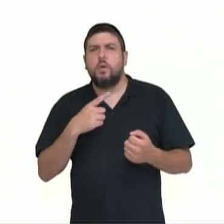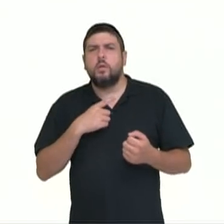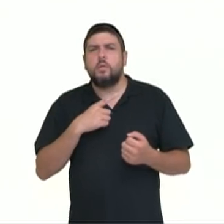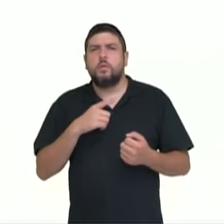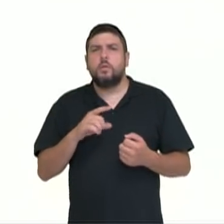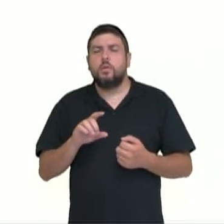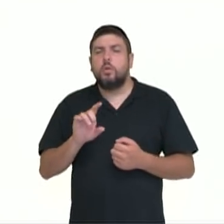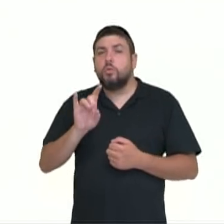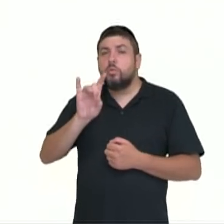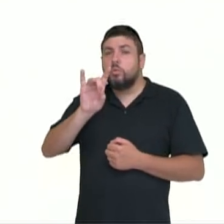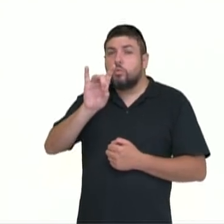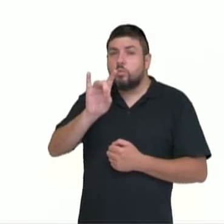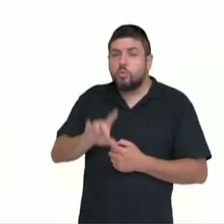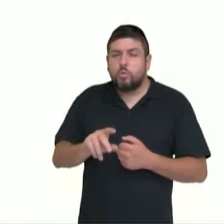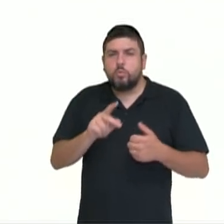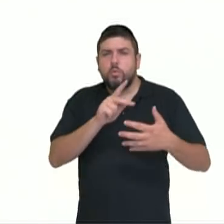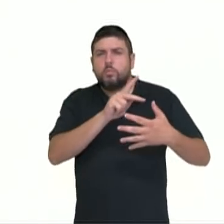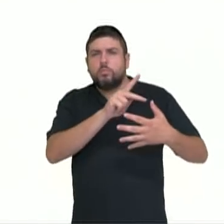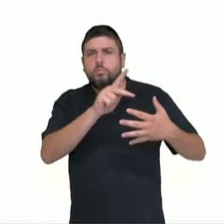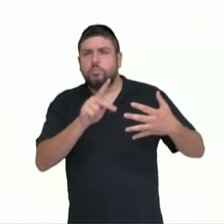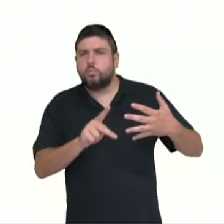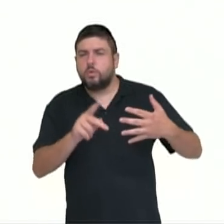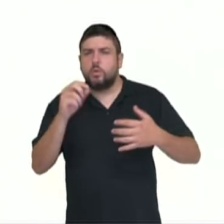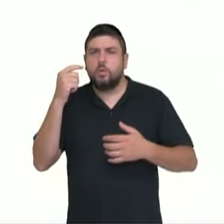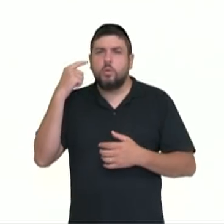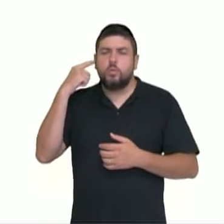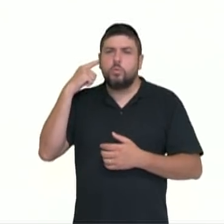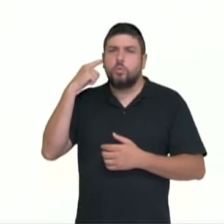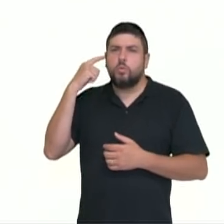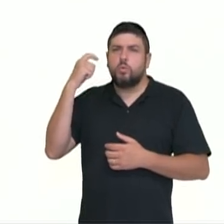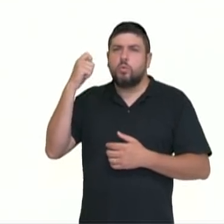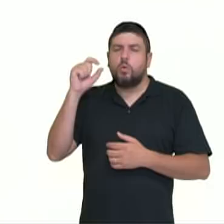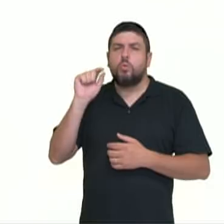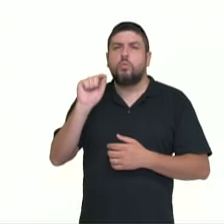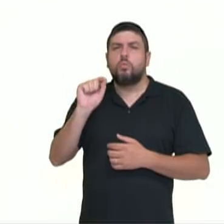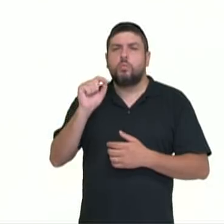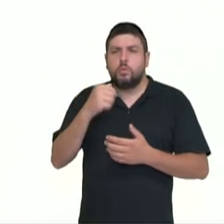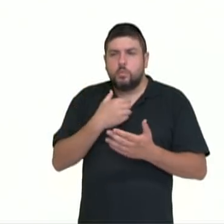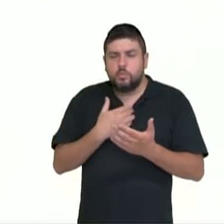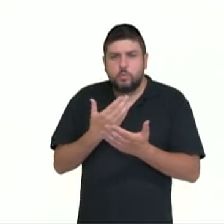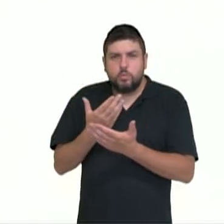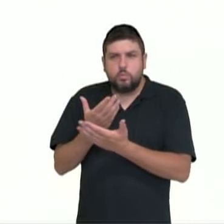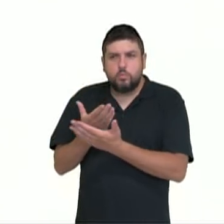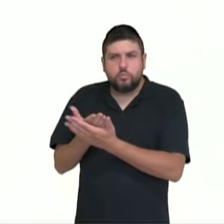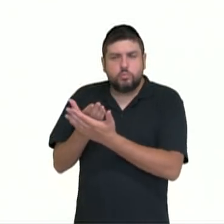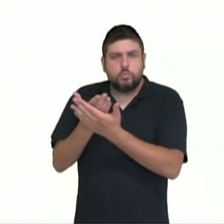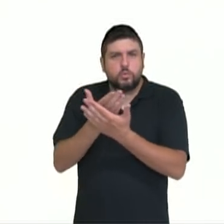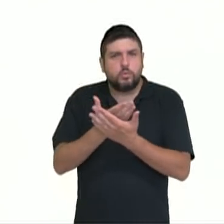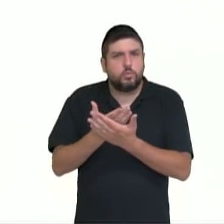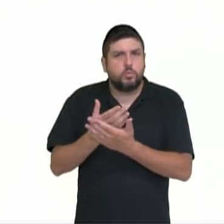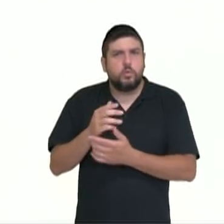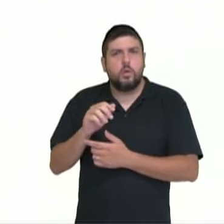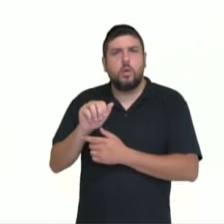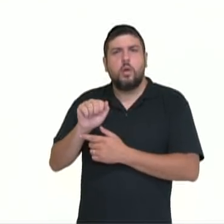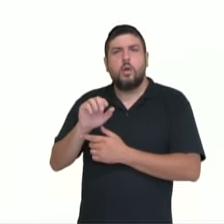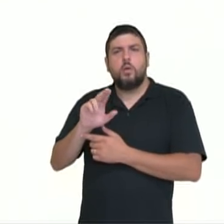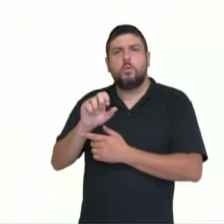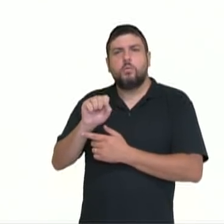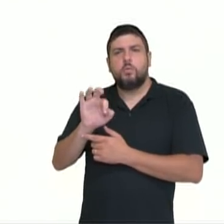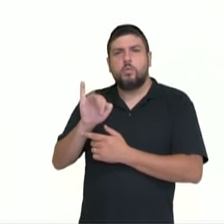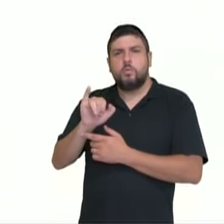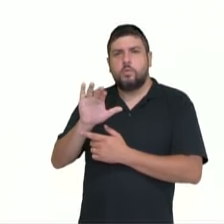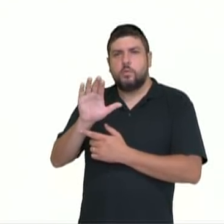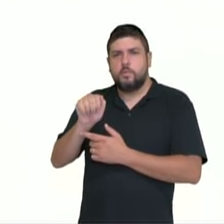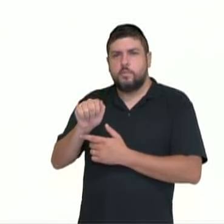as propriedades do som referentes ao estudo da acústica? Letra